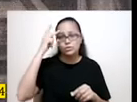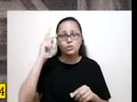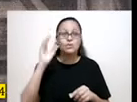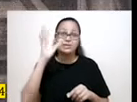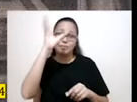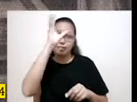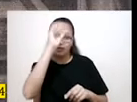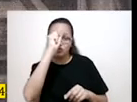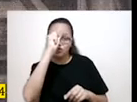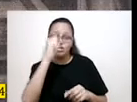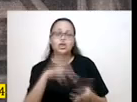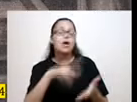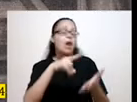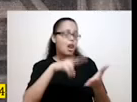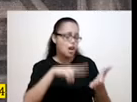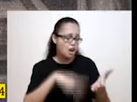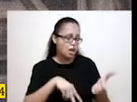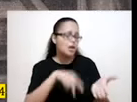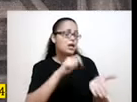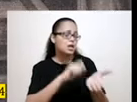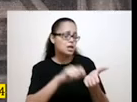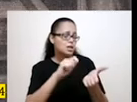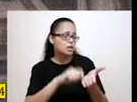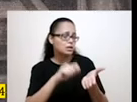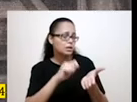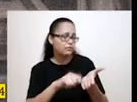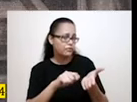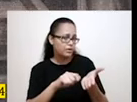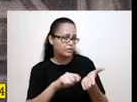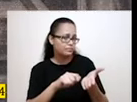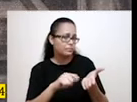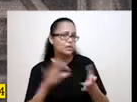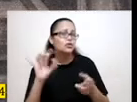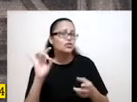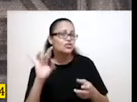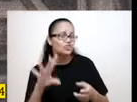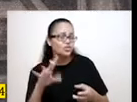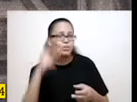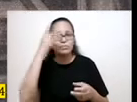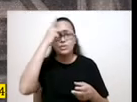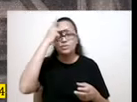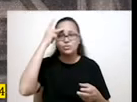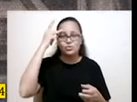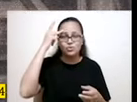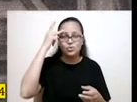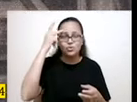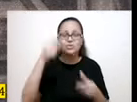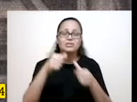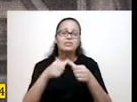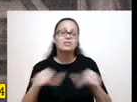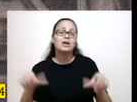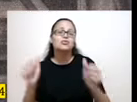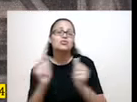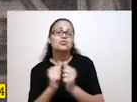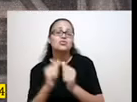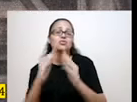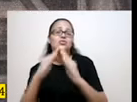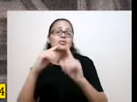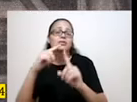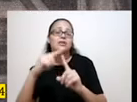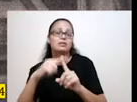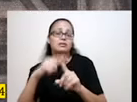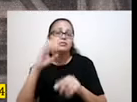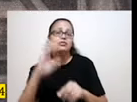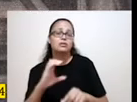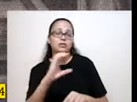alguns membros da nobreza e especialmente pessoas ligadas ao clero. A Igreja Católica concentrava